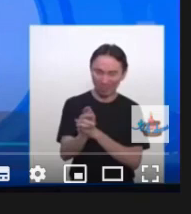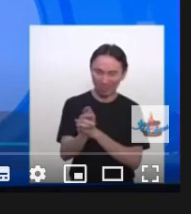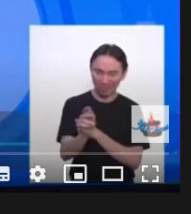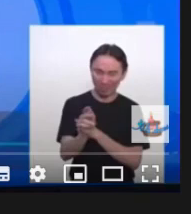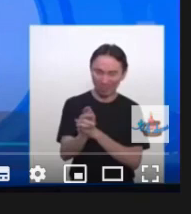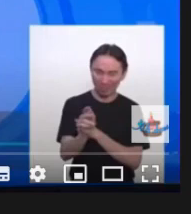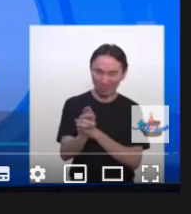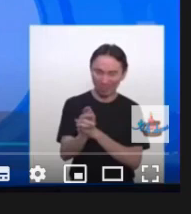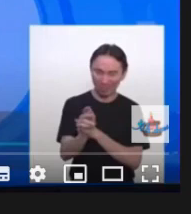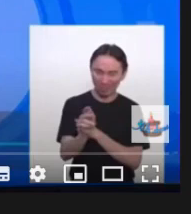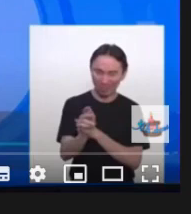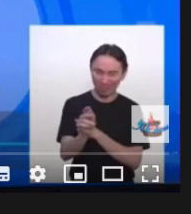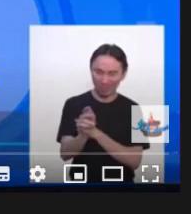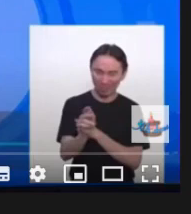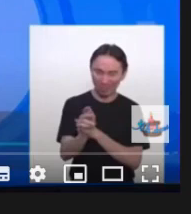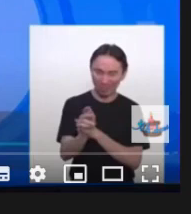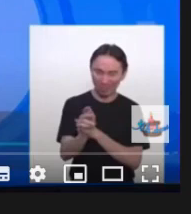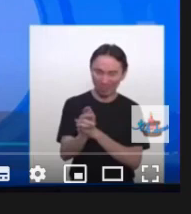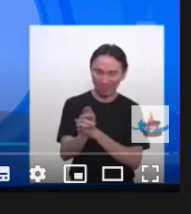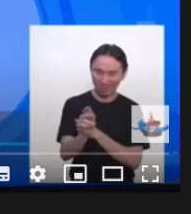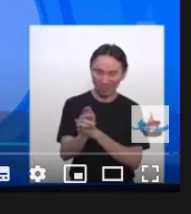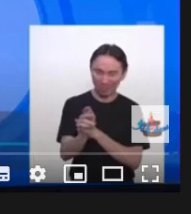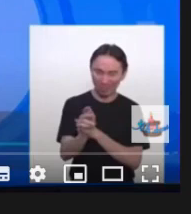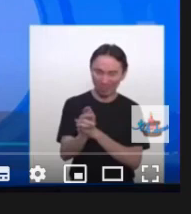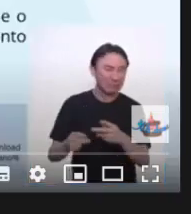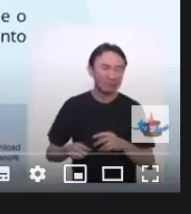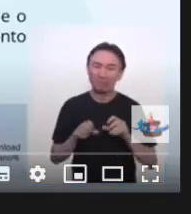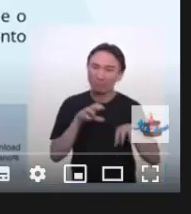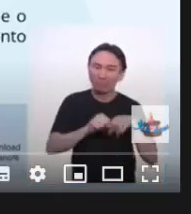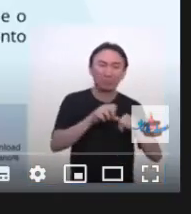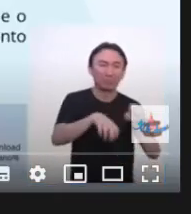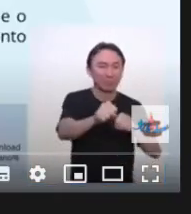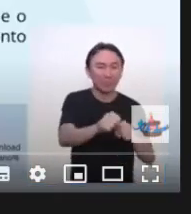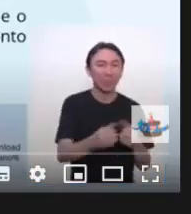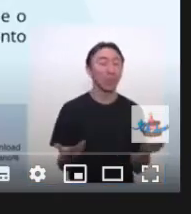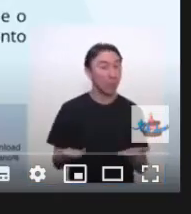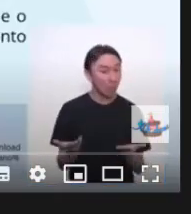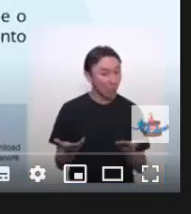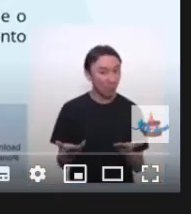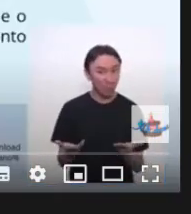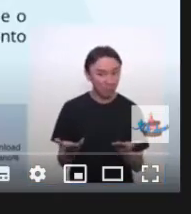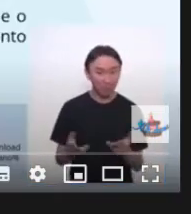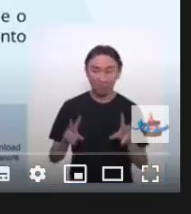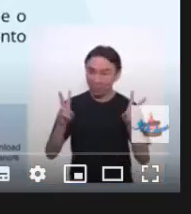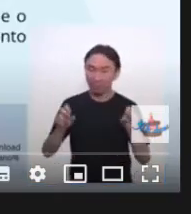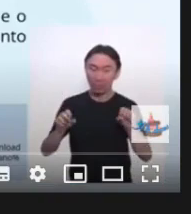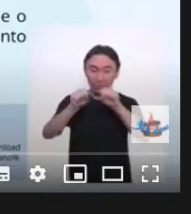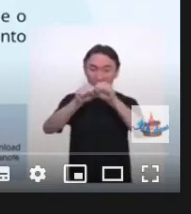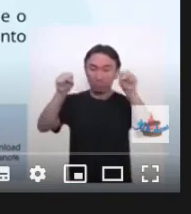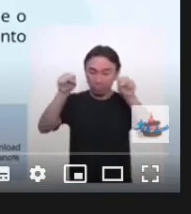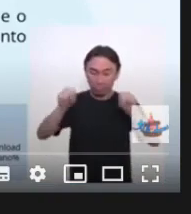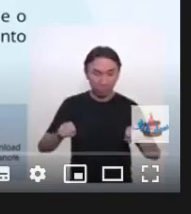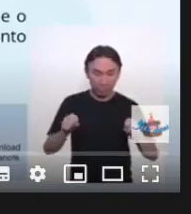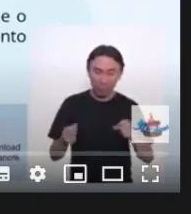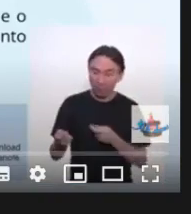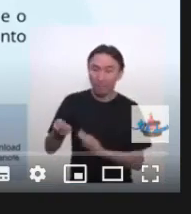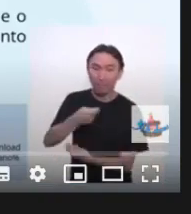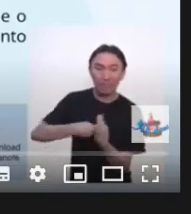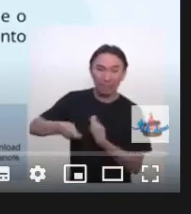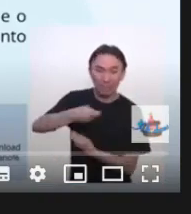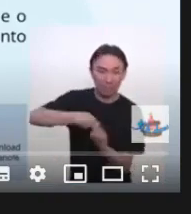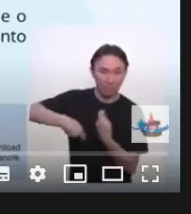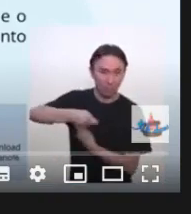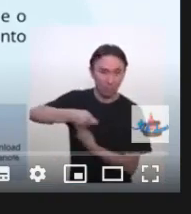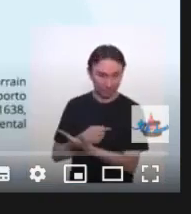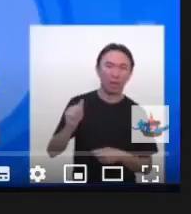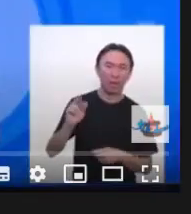aí eu vou pegar e vou fazer o registro junto com você. Mercantilismo. Essa parte do contraponto oriental, nós